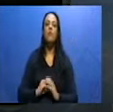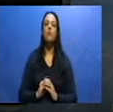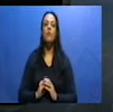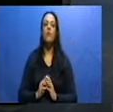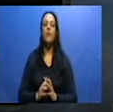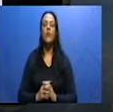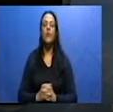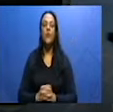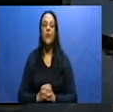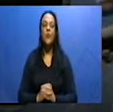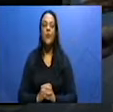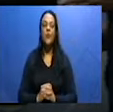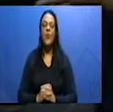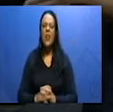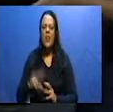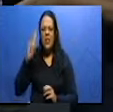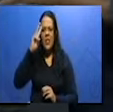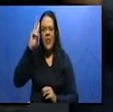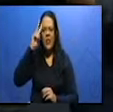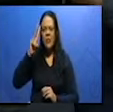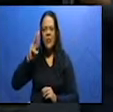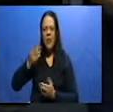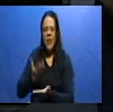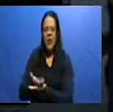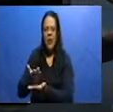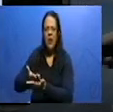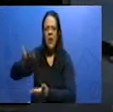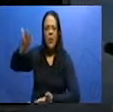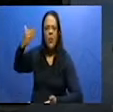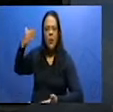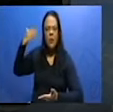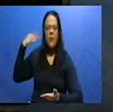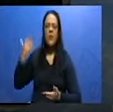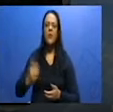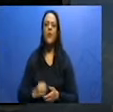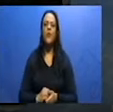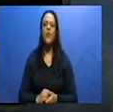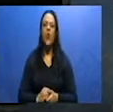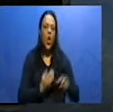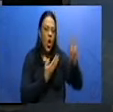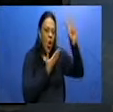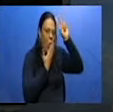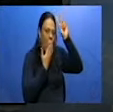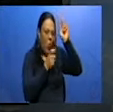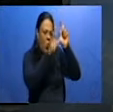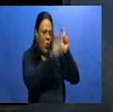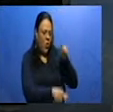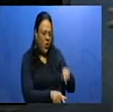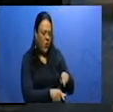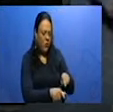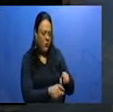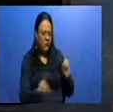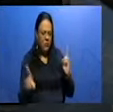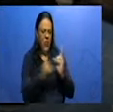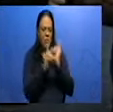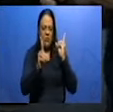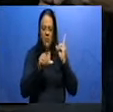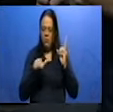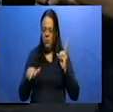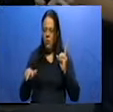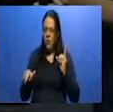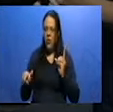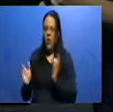Cenas do último capítulo. O que nós vimos no último capítulo aí, na nossa última aula? O índio brasileiro, ele descobre que a Companhia de Jesus chegou